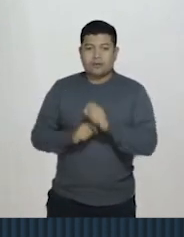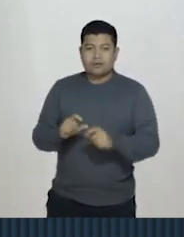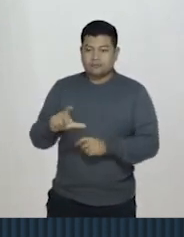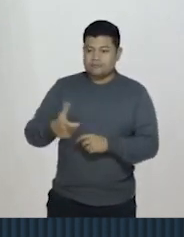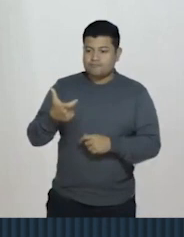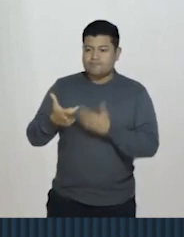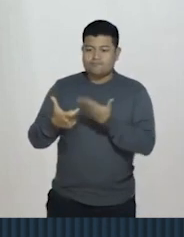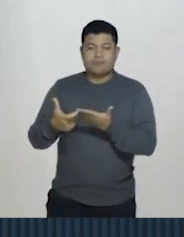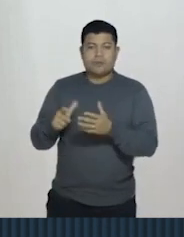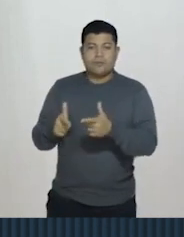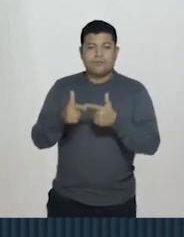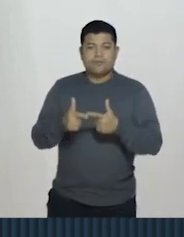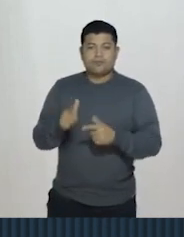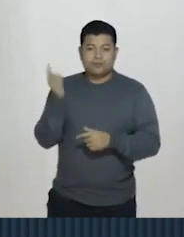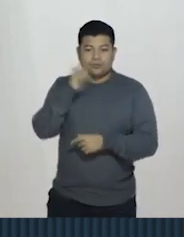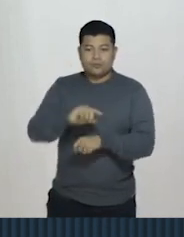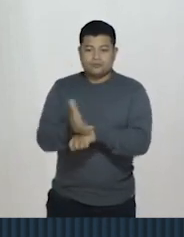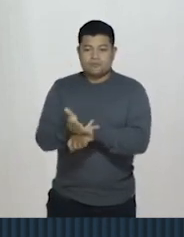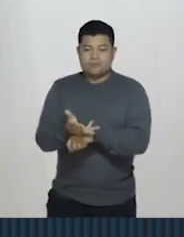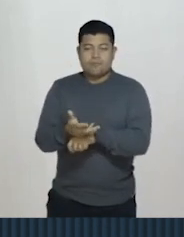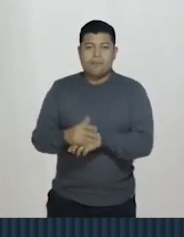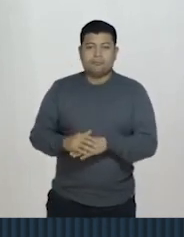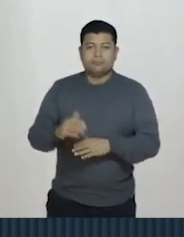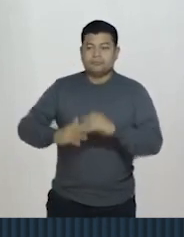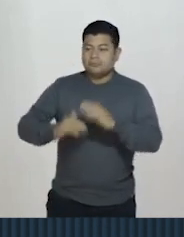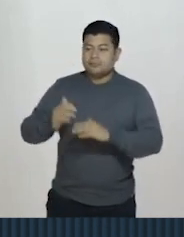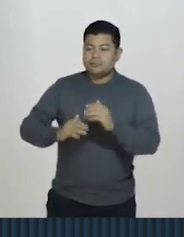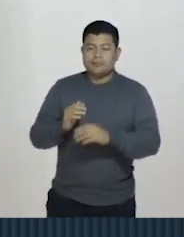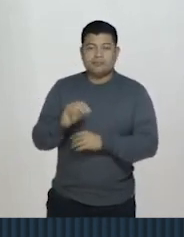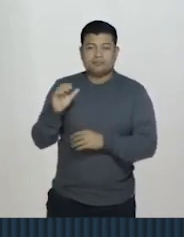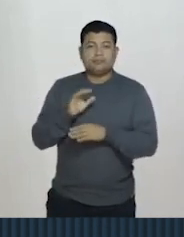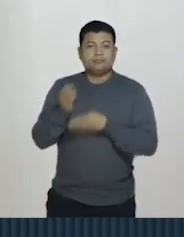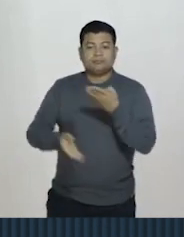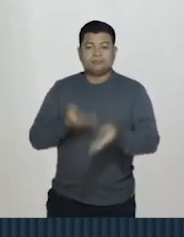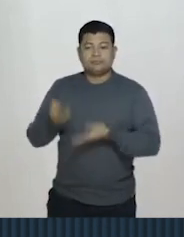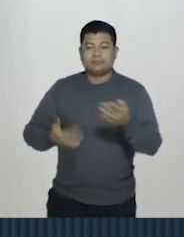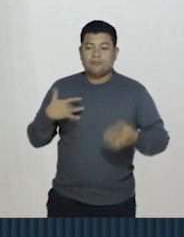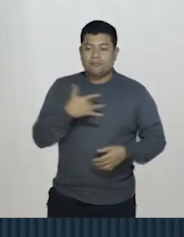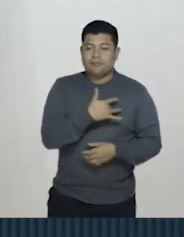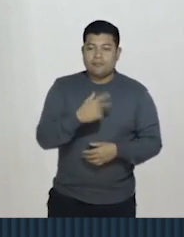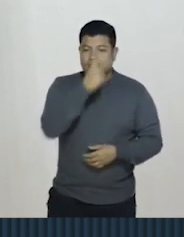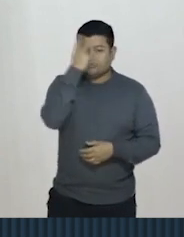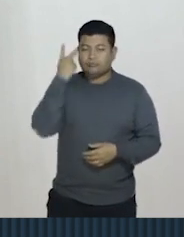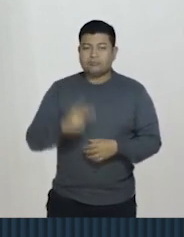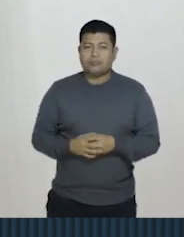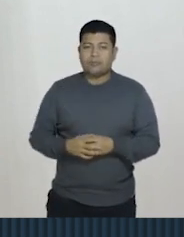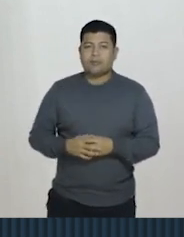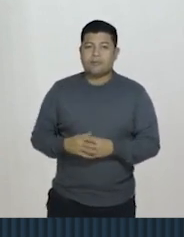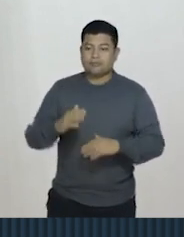possam ter agilidade no que fazem de melhor, que é cuidar da saúde das pessoas. Então, há